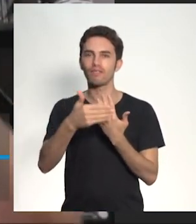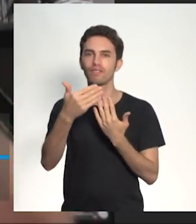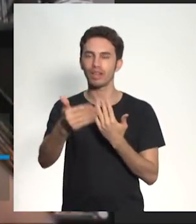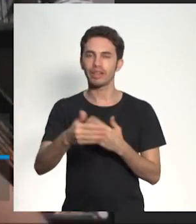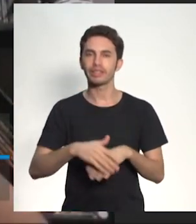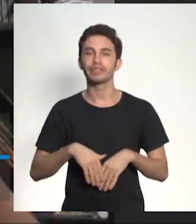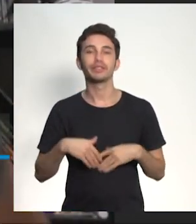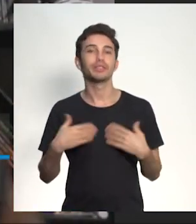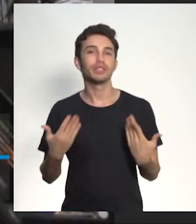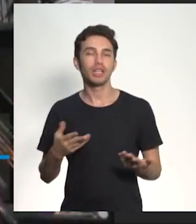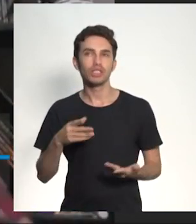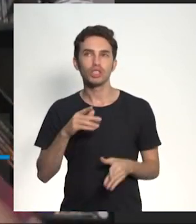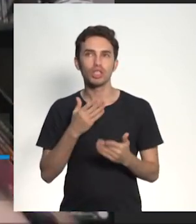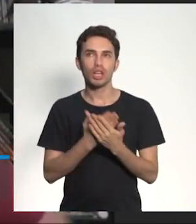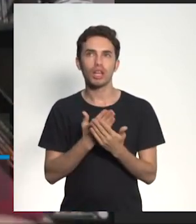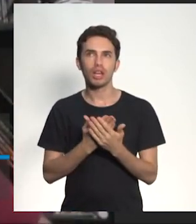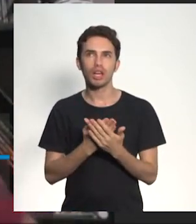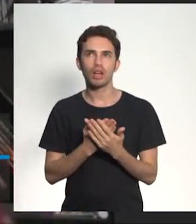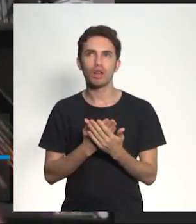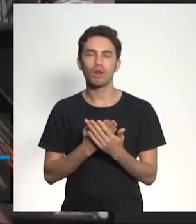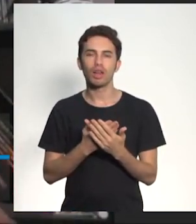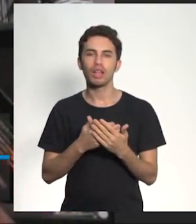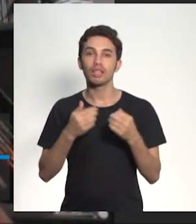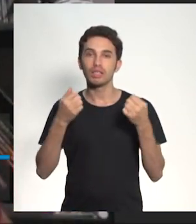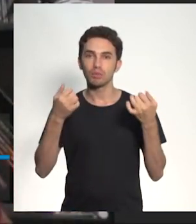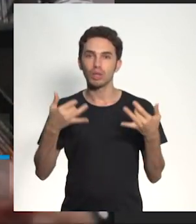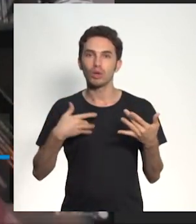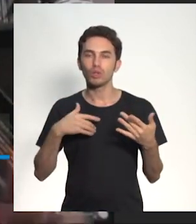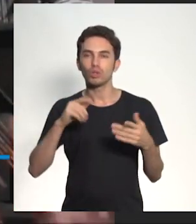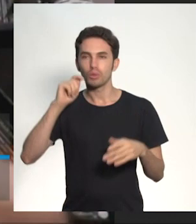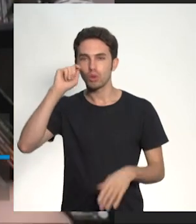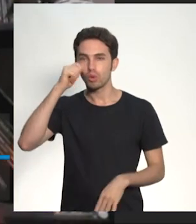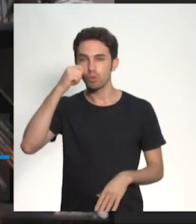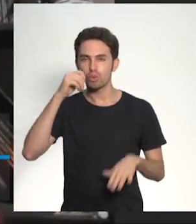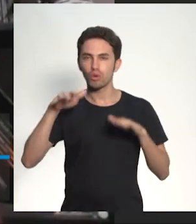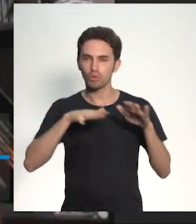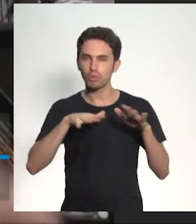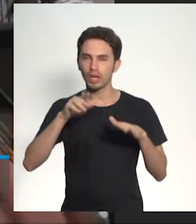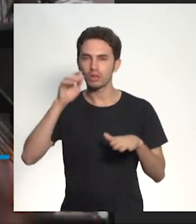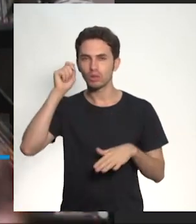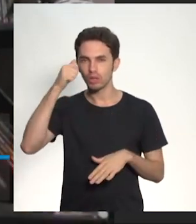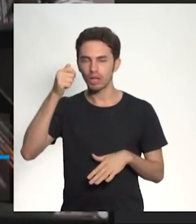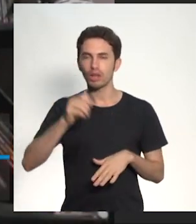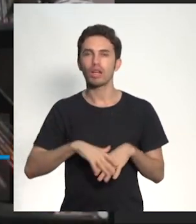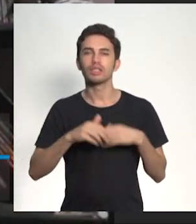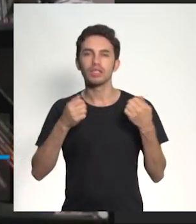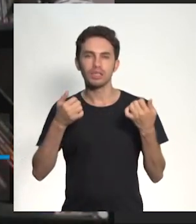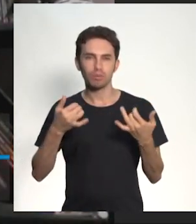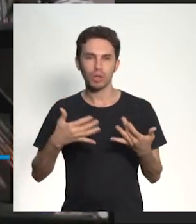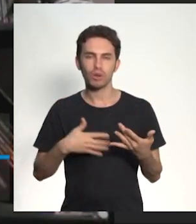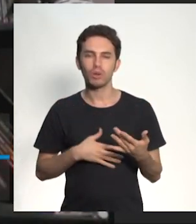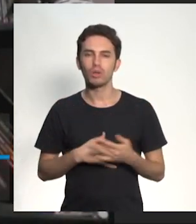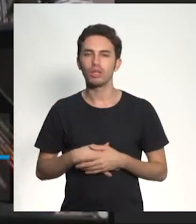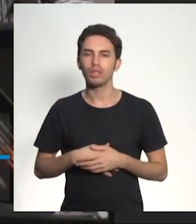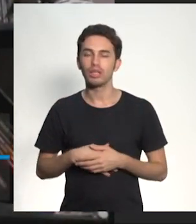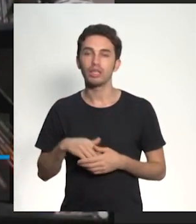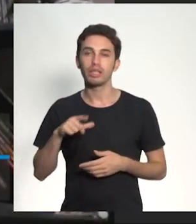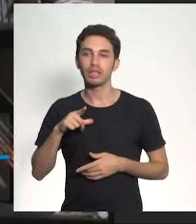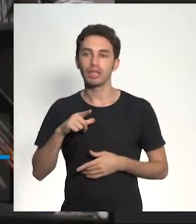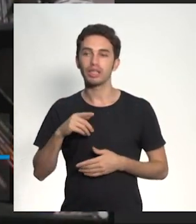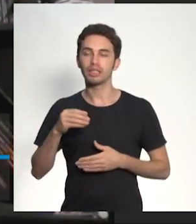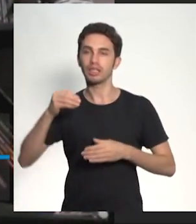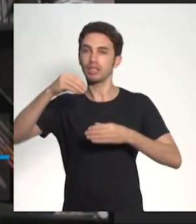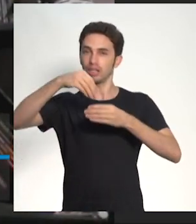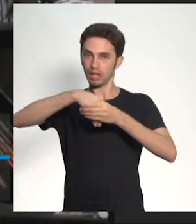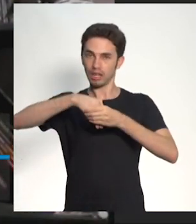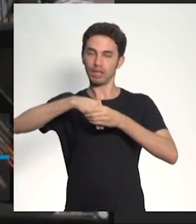na última aula não, né? Na aula sobre o movimento negro, aquela primeira aula que a gente teve, por exemplo, que existem nuances dentro do